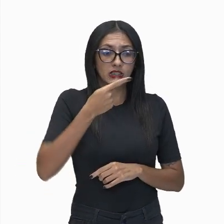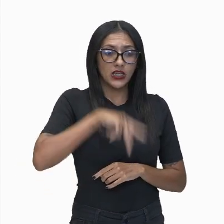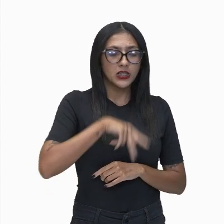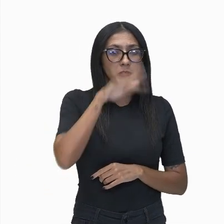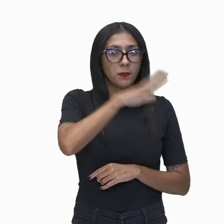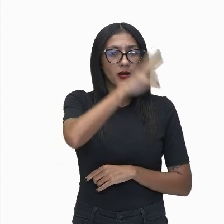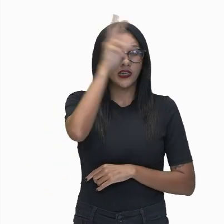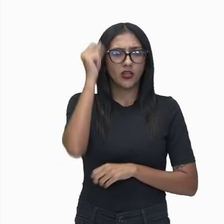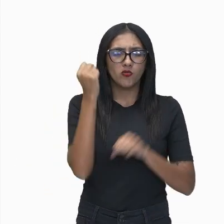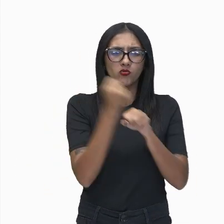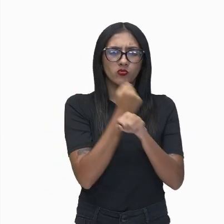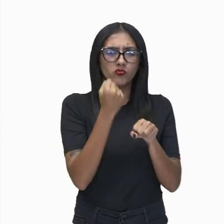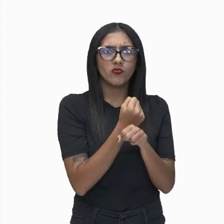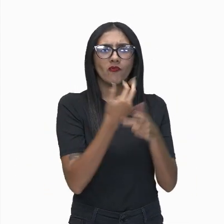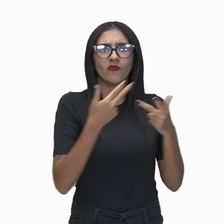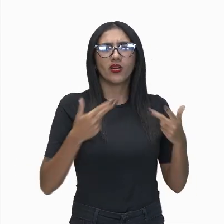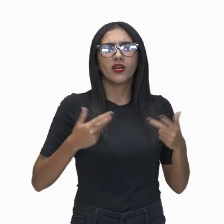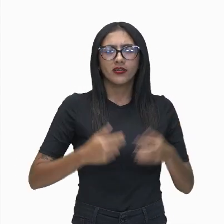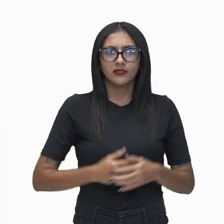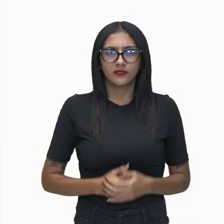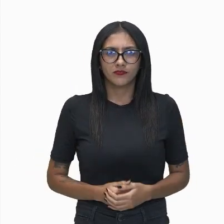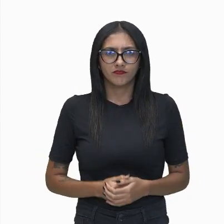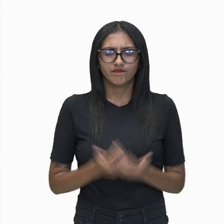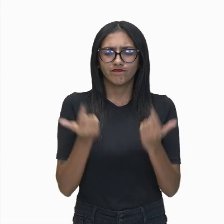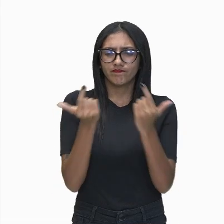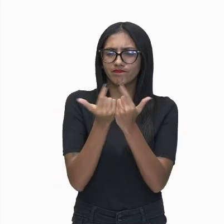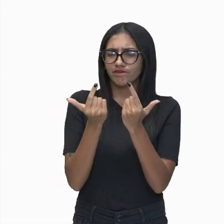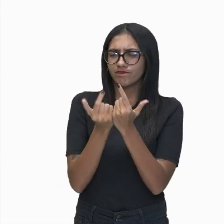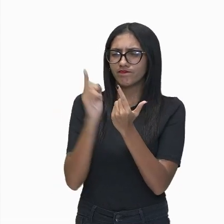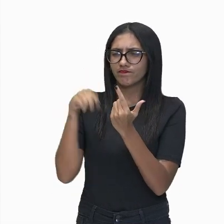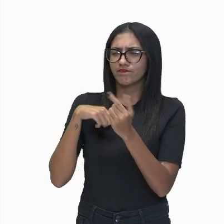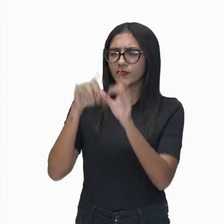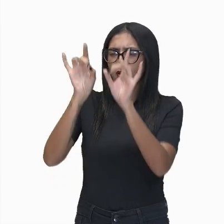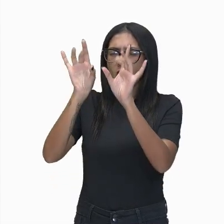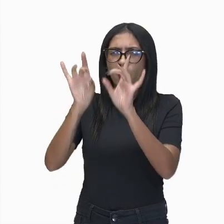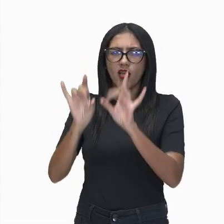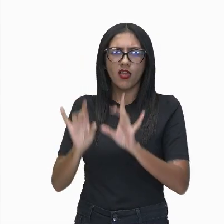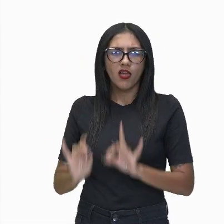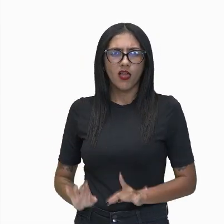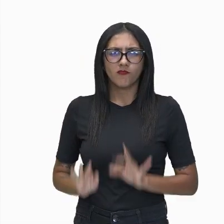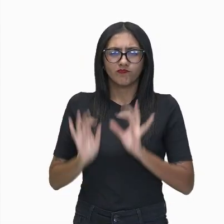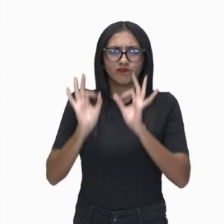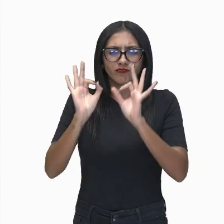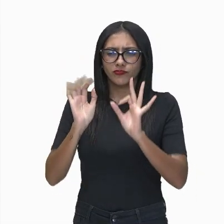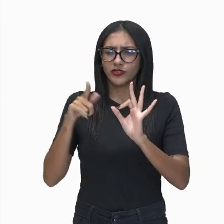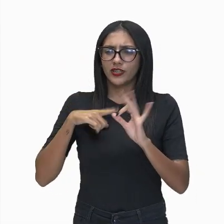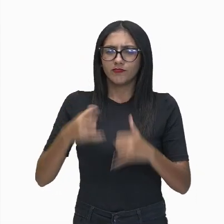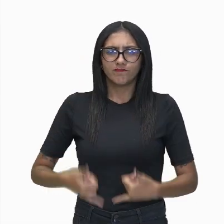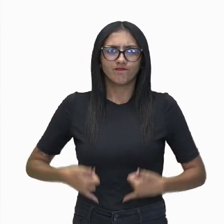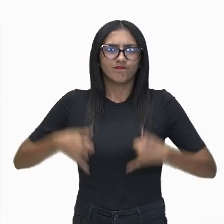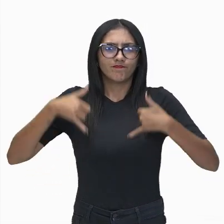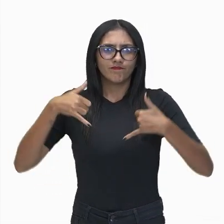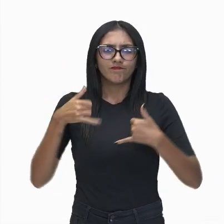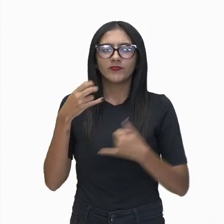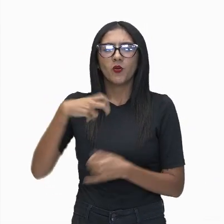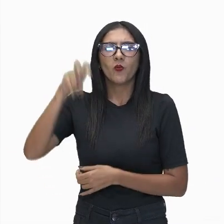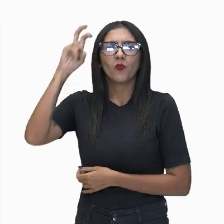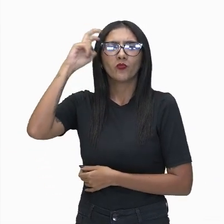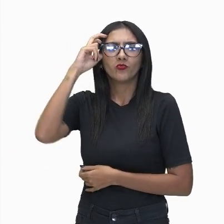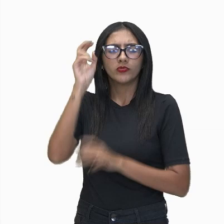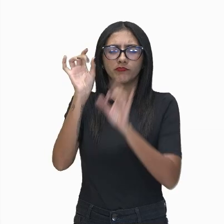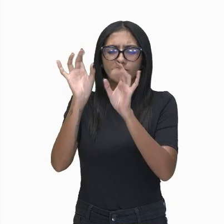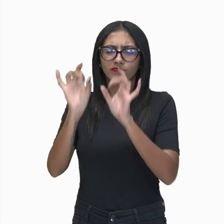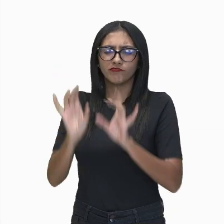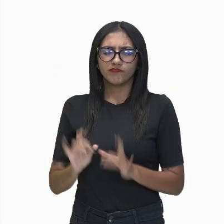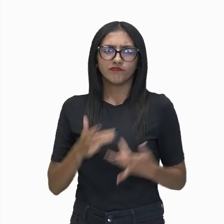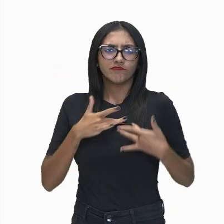Amazonas. Teatro Amazonas é um dos mais belos do meu Brasil. É orgulho, é cultural, cenário de pura